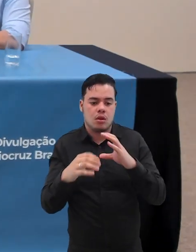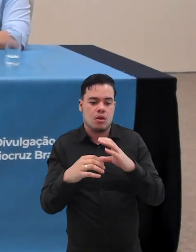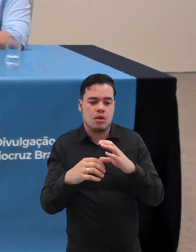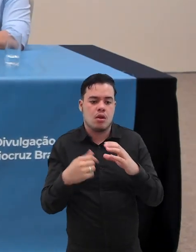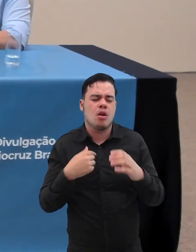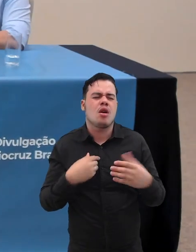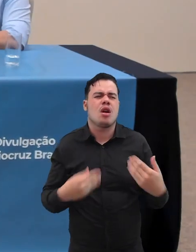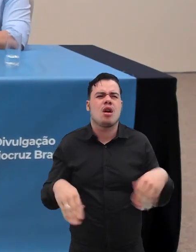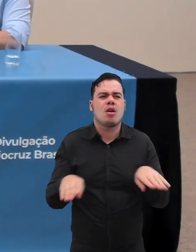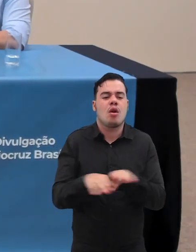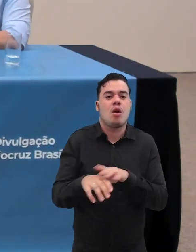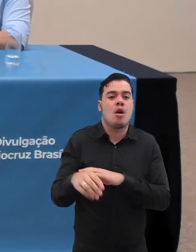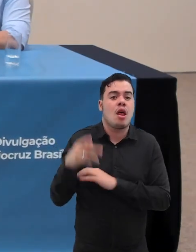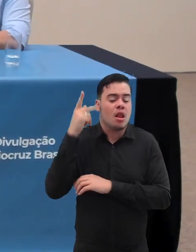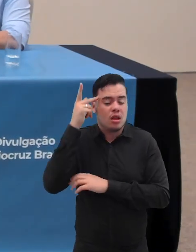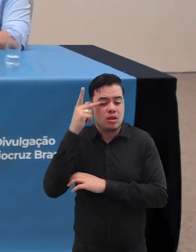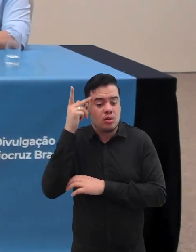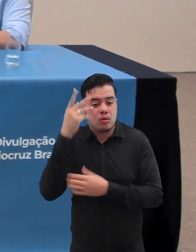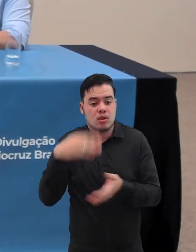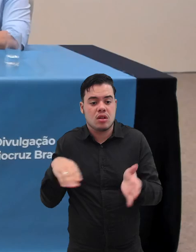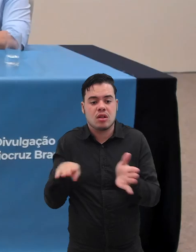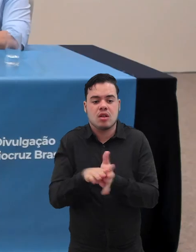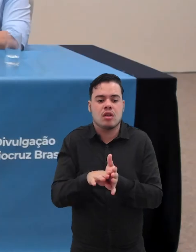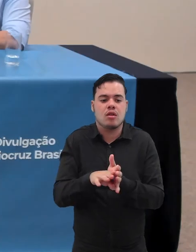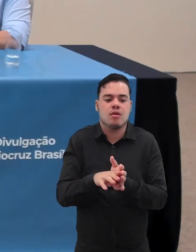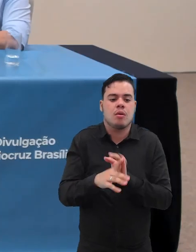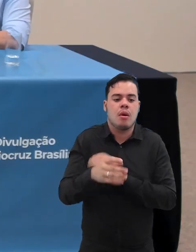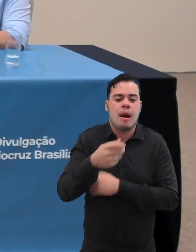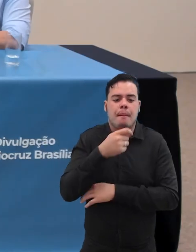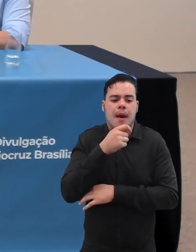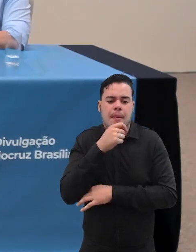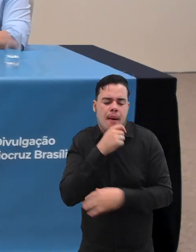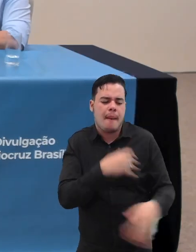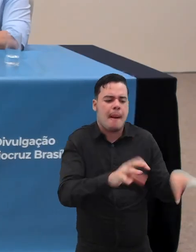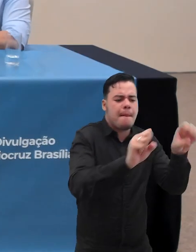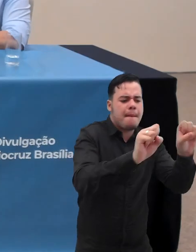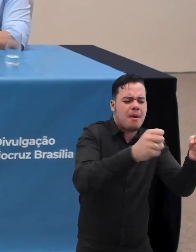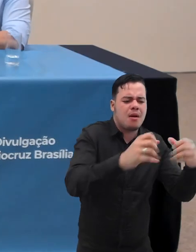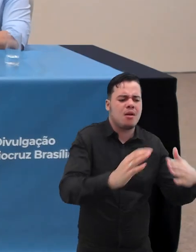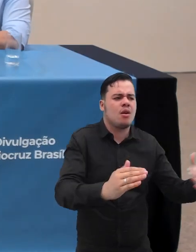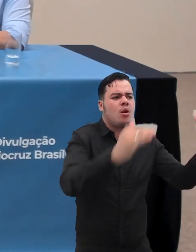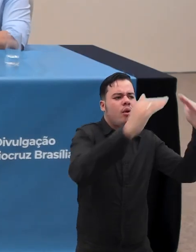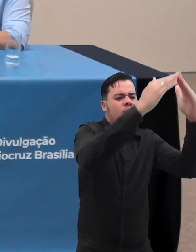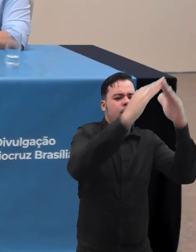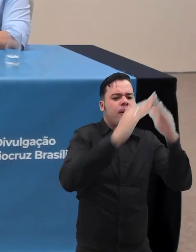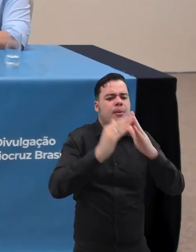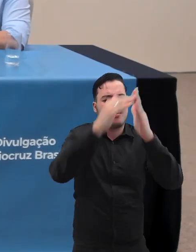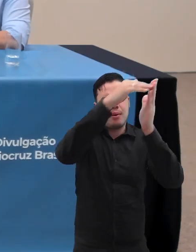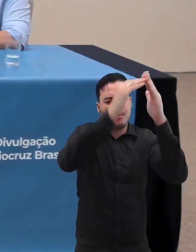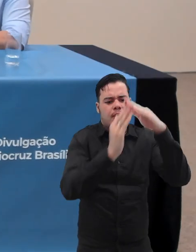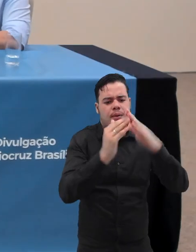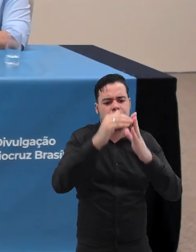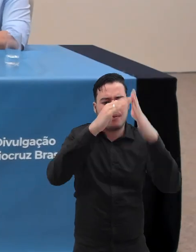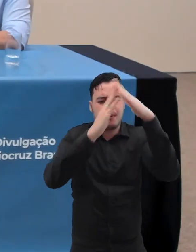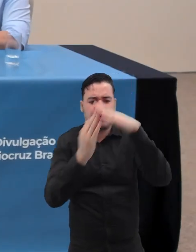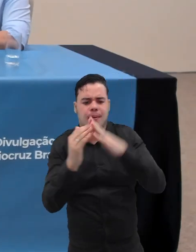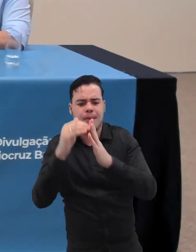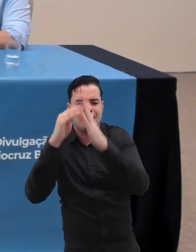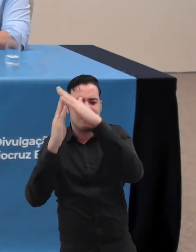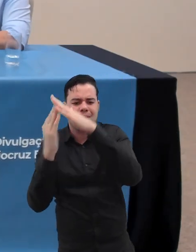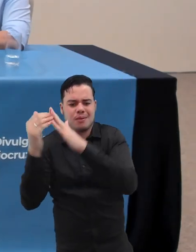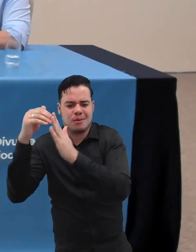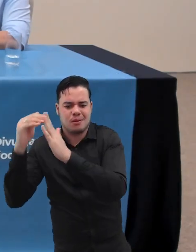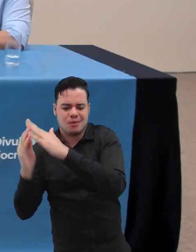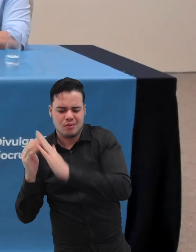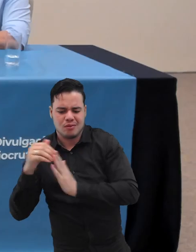São Paulo, por exemplo, o chamado jornalismo das quebradas, né? Que é um jornalismo que é feito pela população da periferia. Para